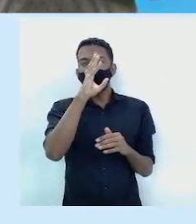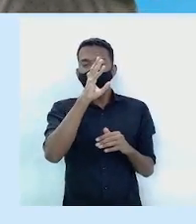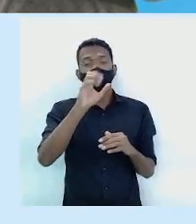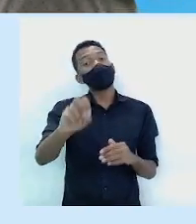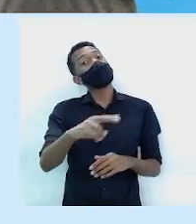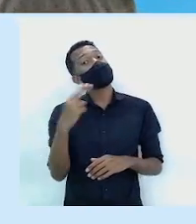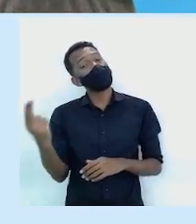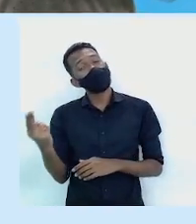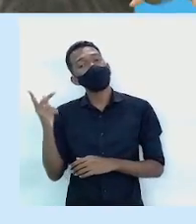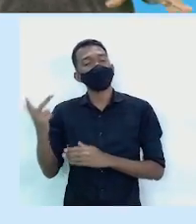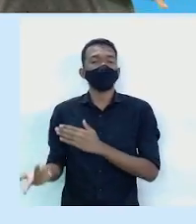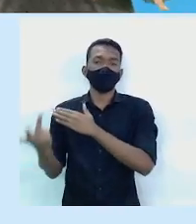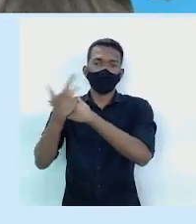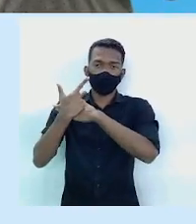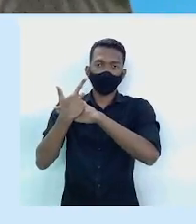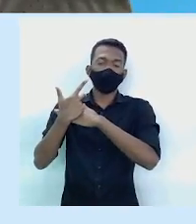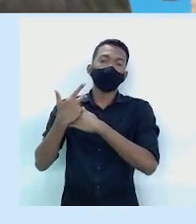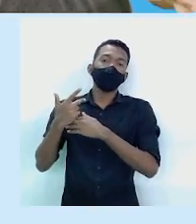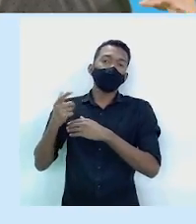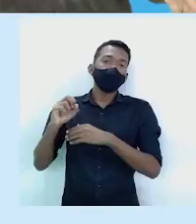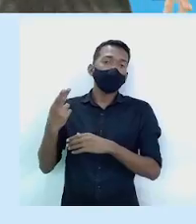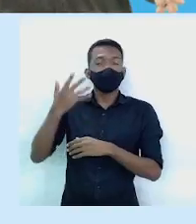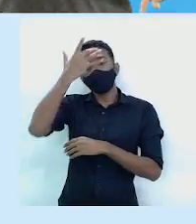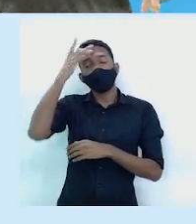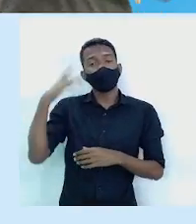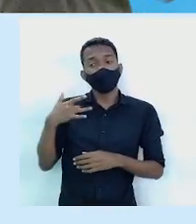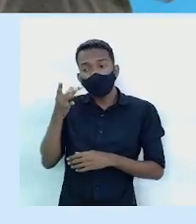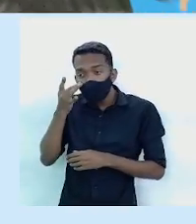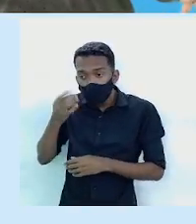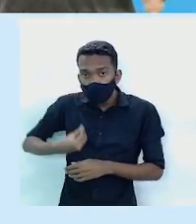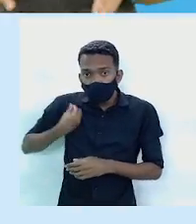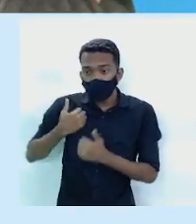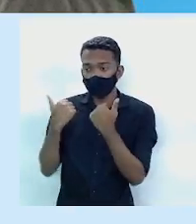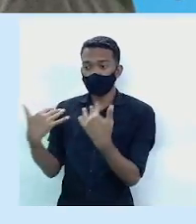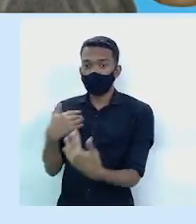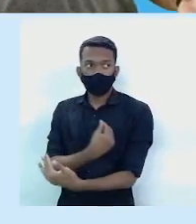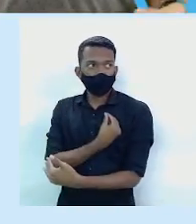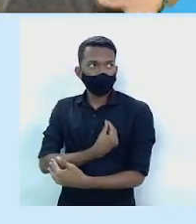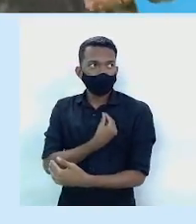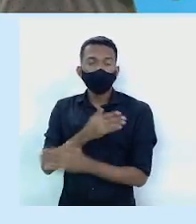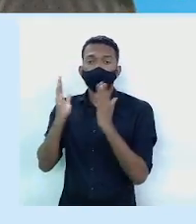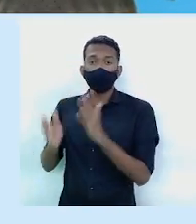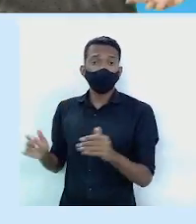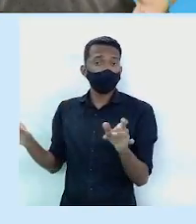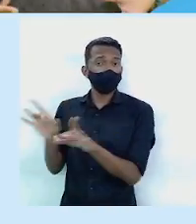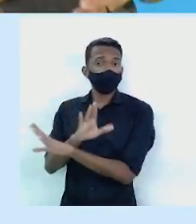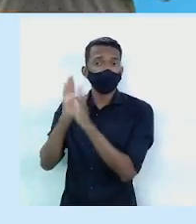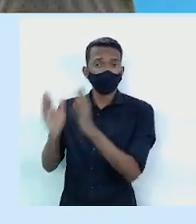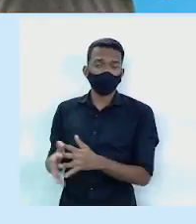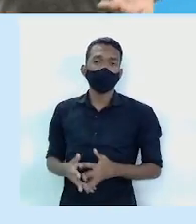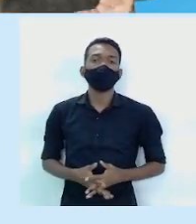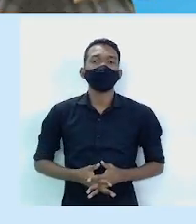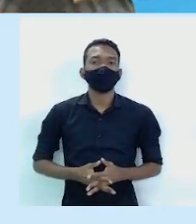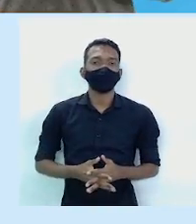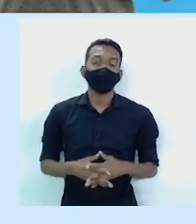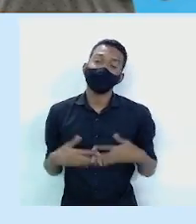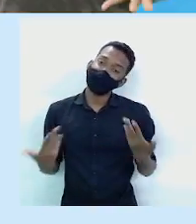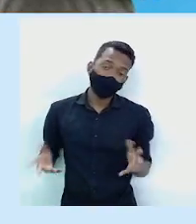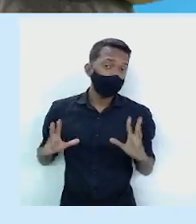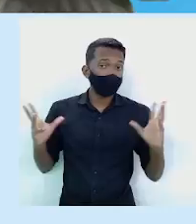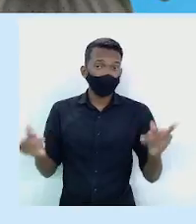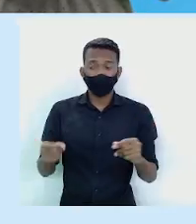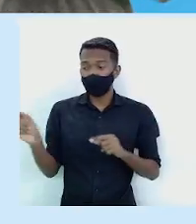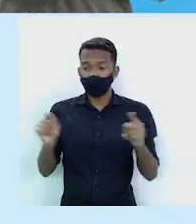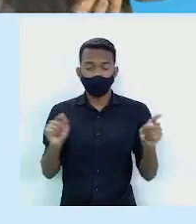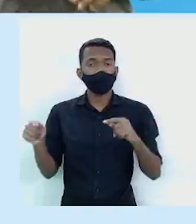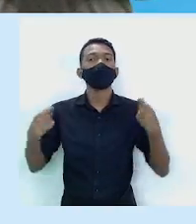ser uma aula que o professor vai dar lá presencialmente com os alunos lá em sala de aula, certo? Então tudo isso tem